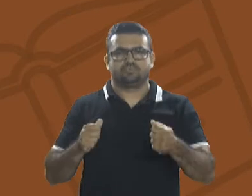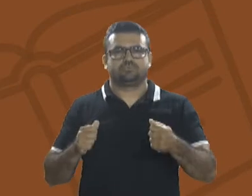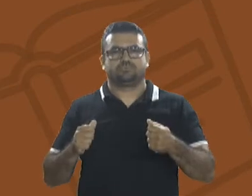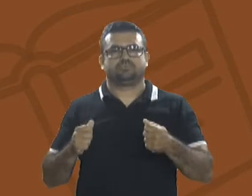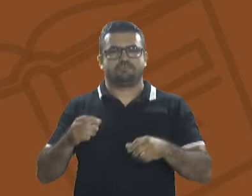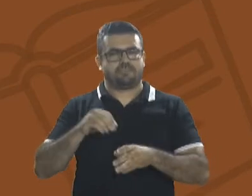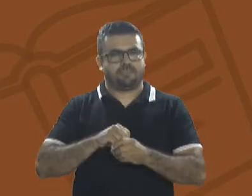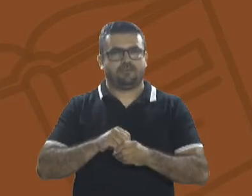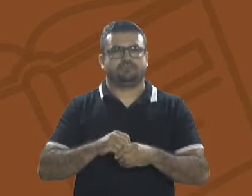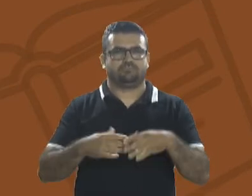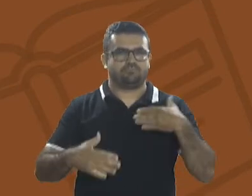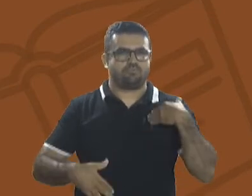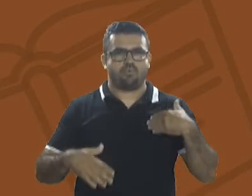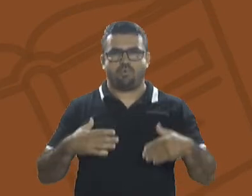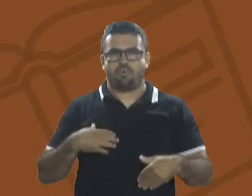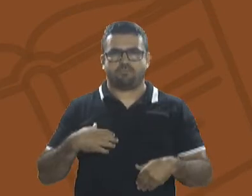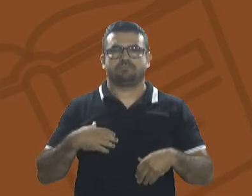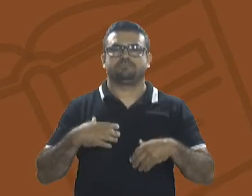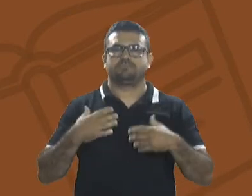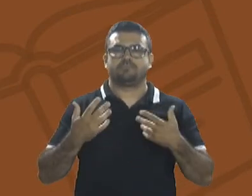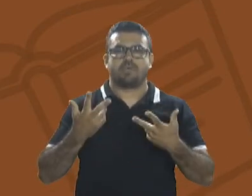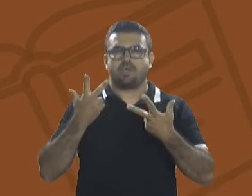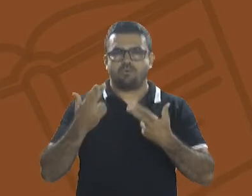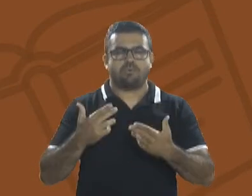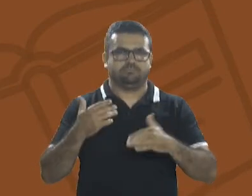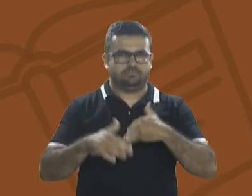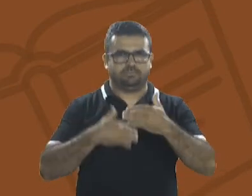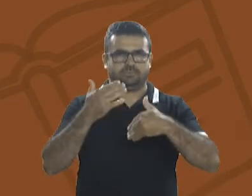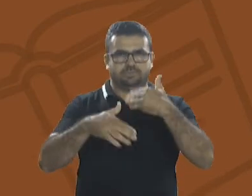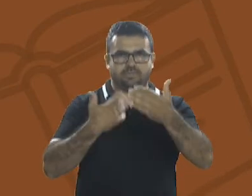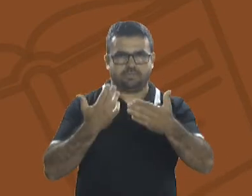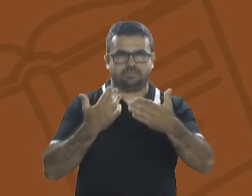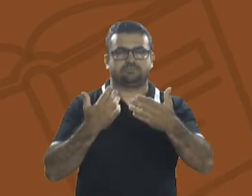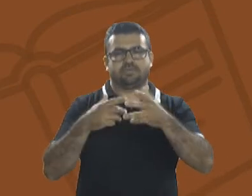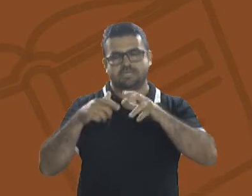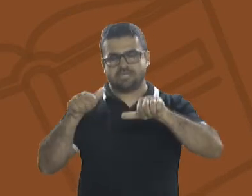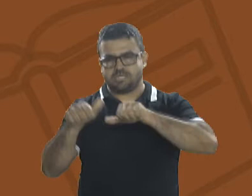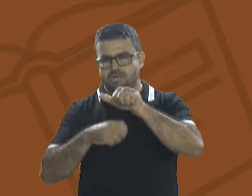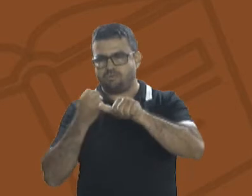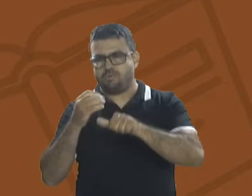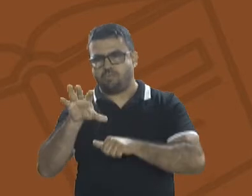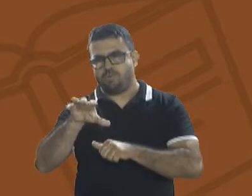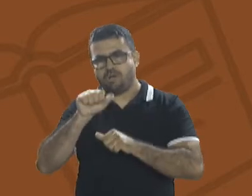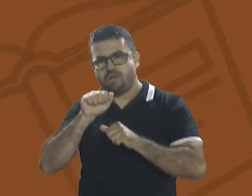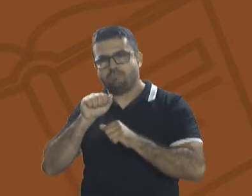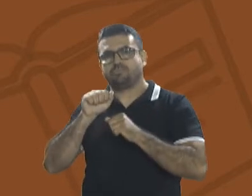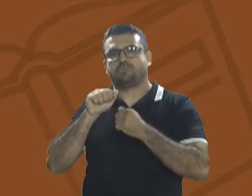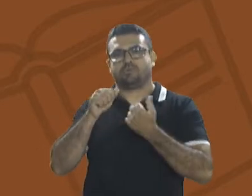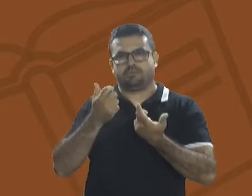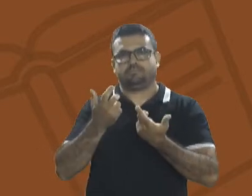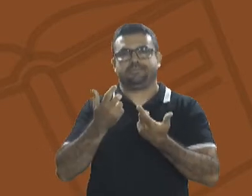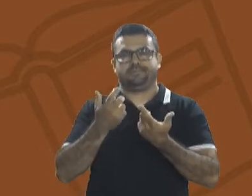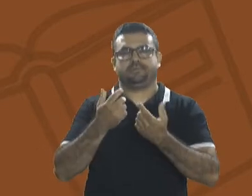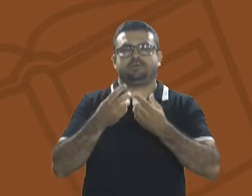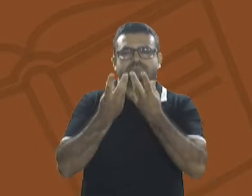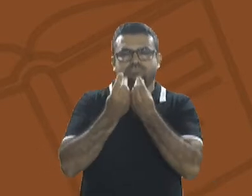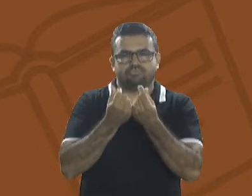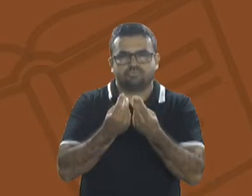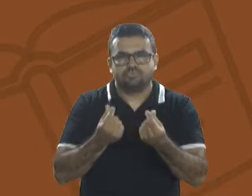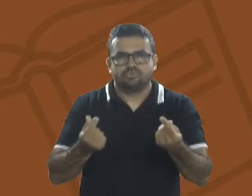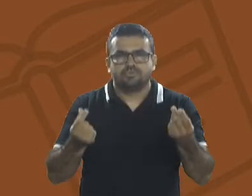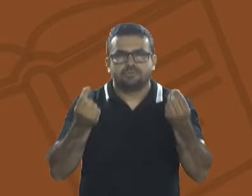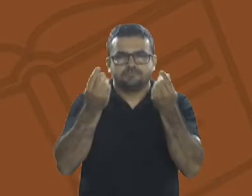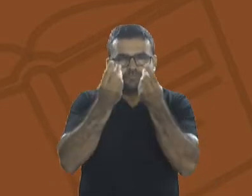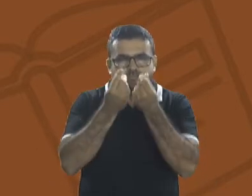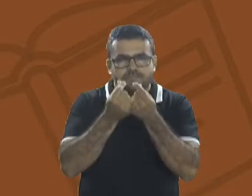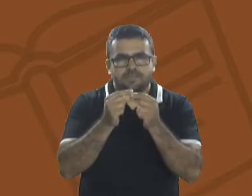corpo vai ser assim, vai ser para transformar ou para capturar a nível molecular. Então tem que ficar bem pequenininho, tem que vir